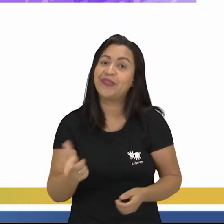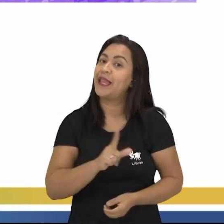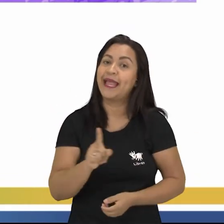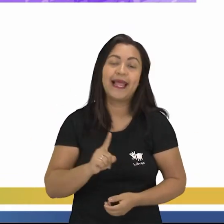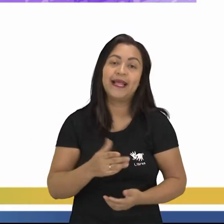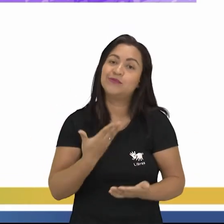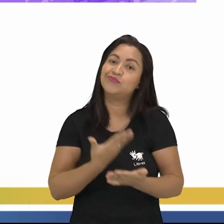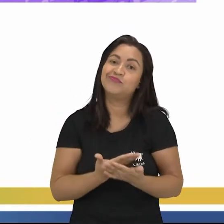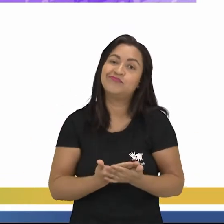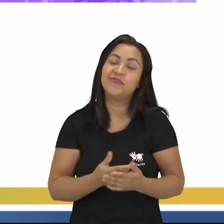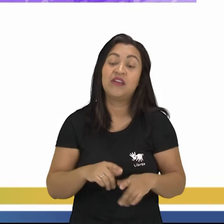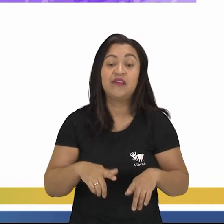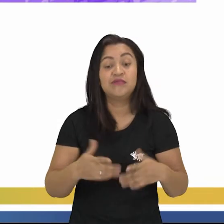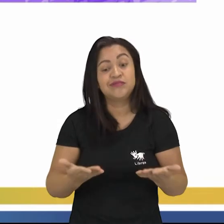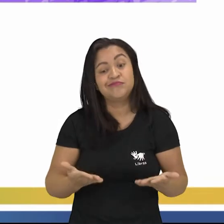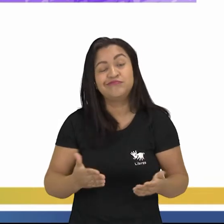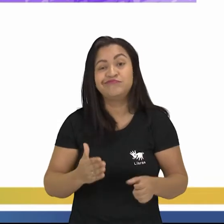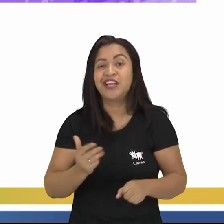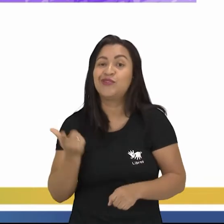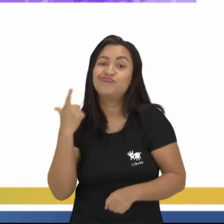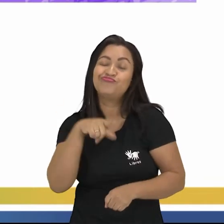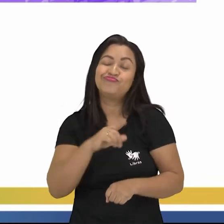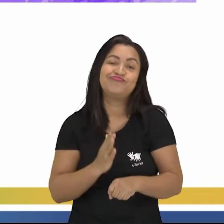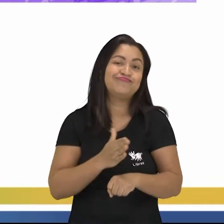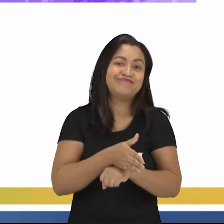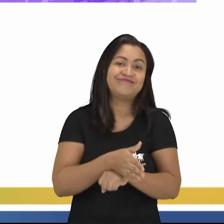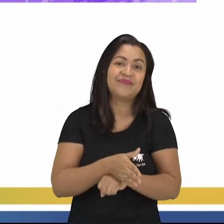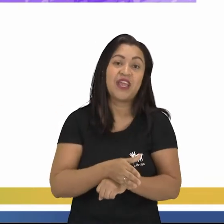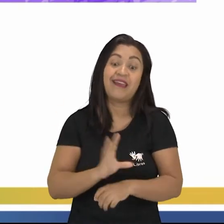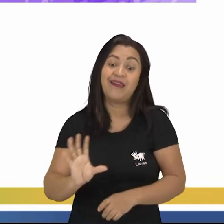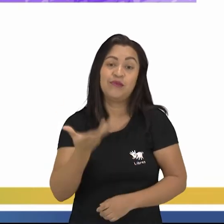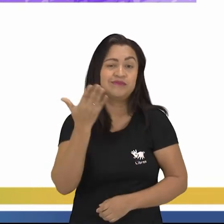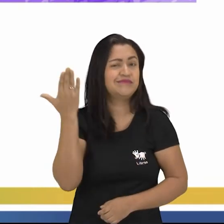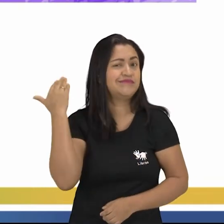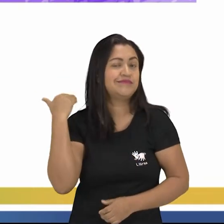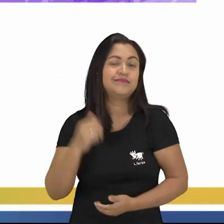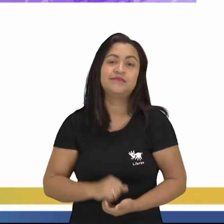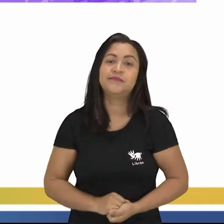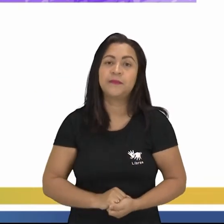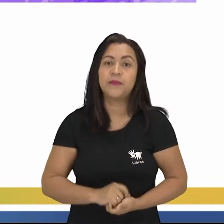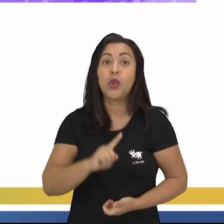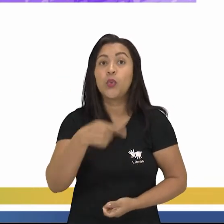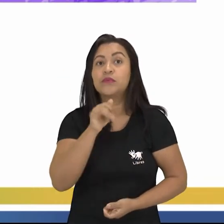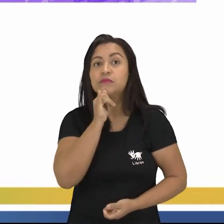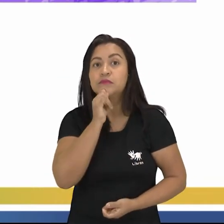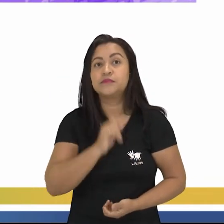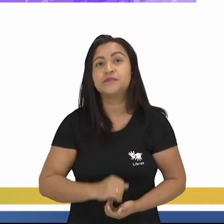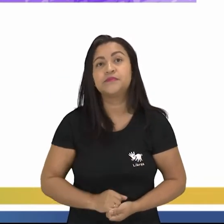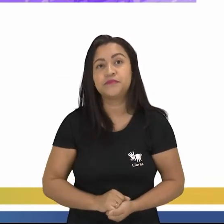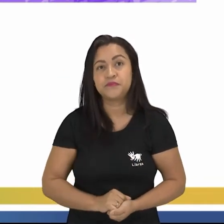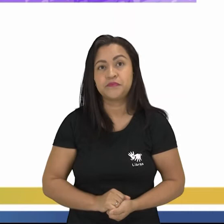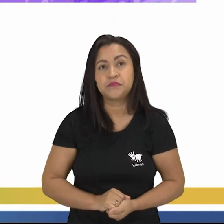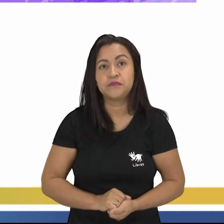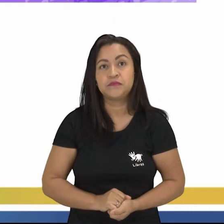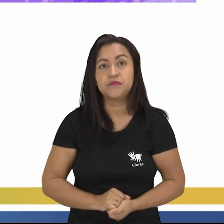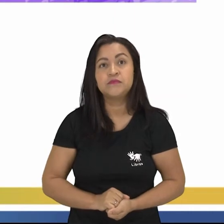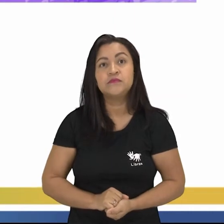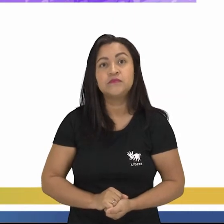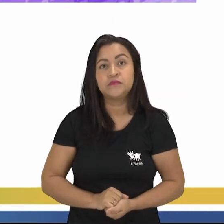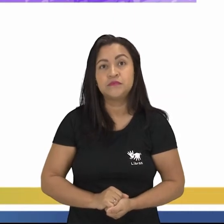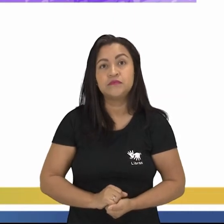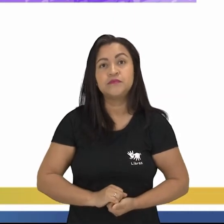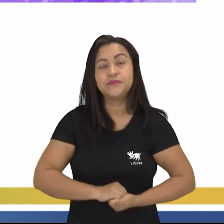As duas situações aconteceram lá no passado. O outro exemplo. If I hadn't eaten so much,